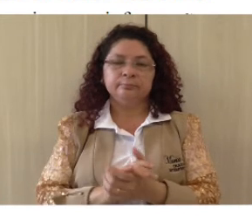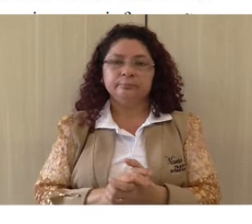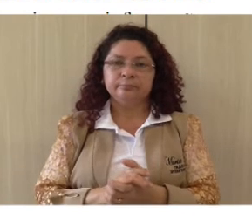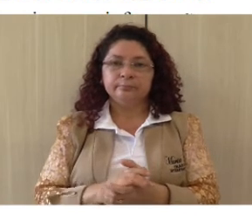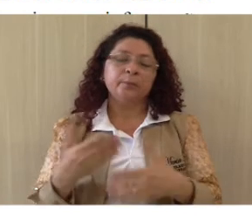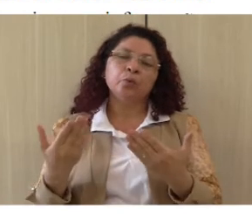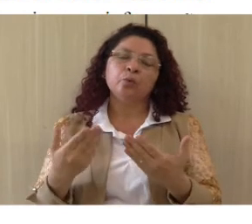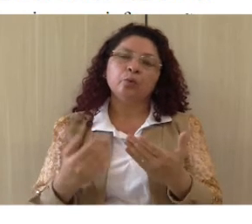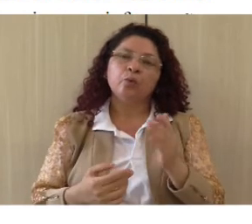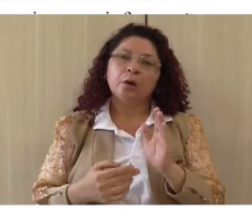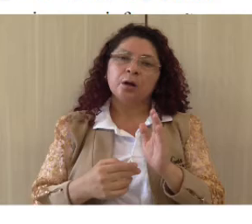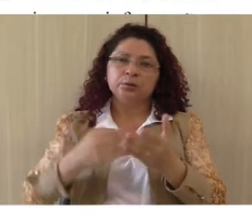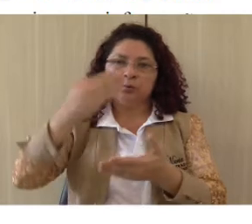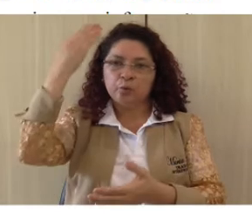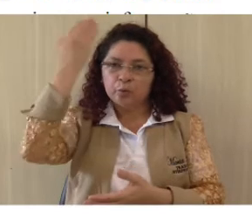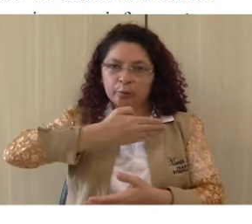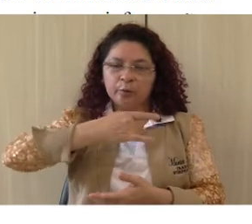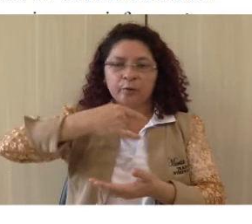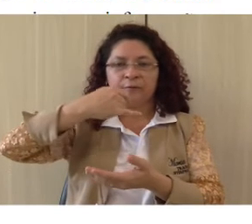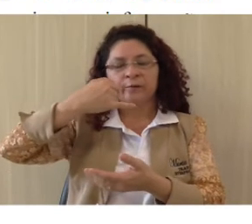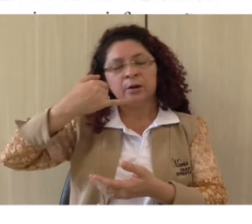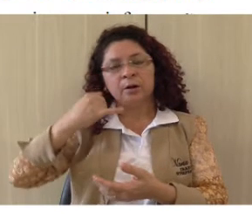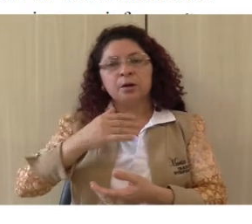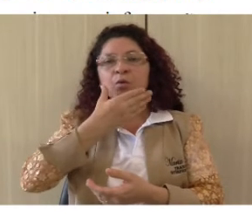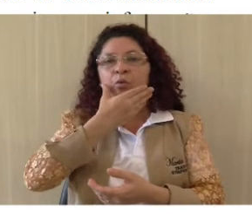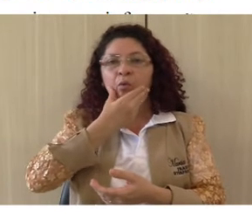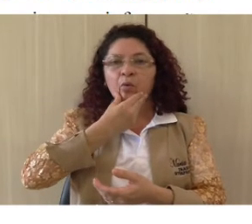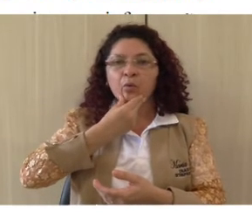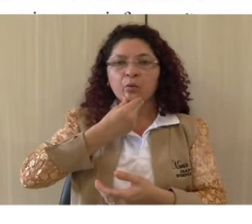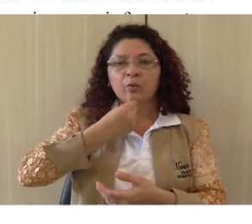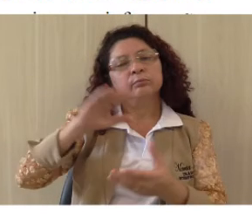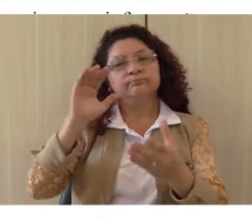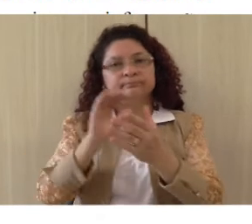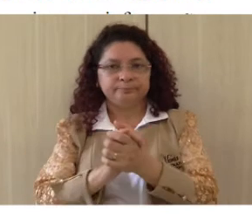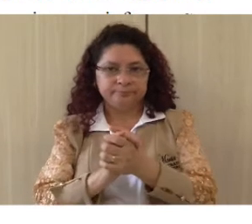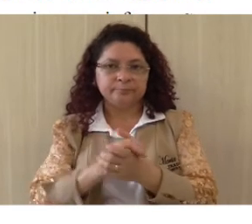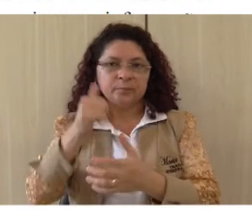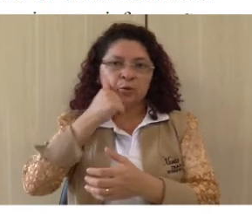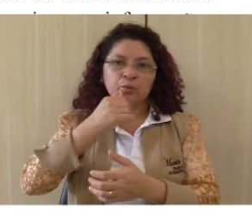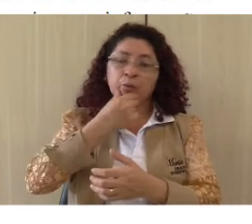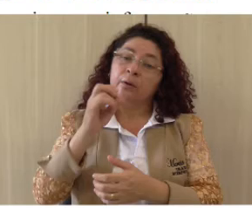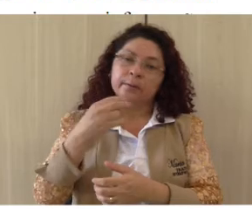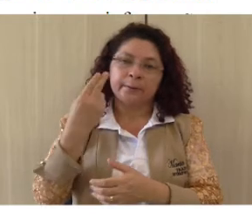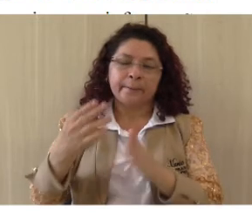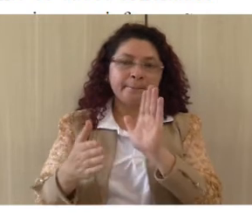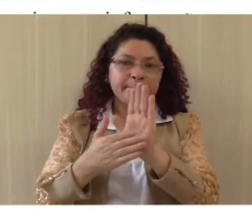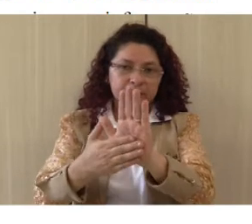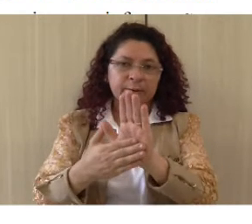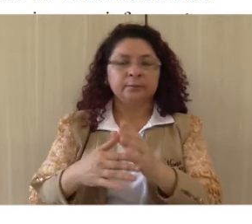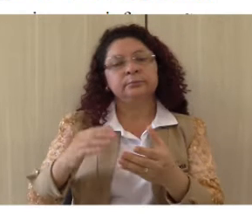Quando o comprovante de residência estiver no nome do cônjuge, o candidato ou a candidata deverá apresentar